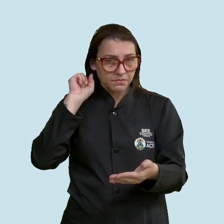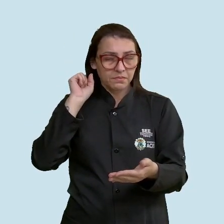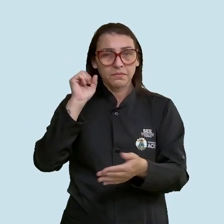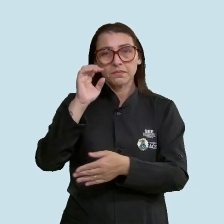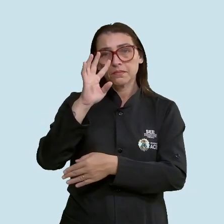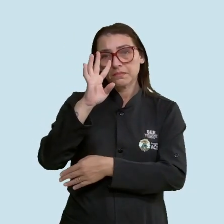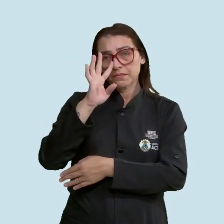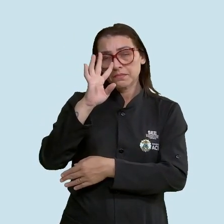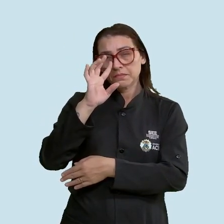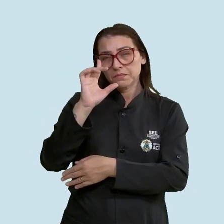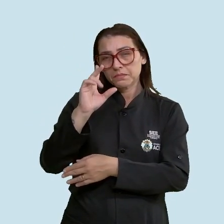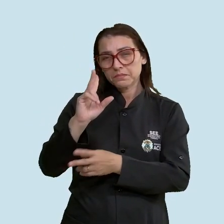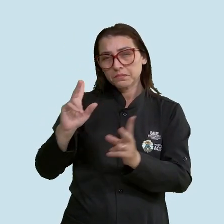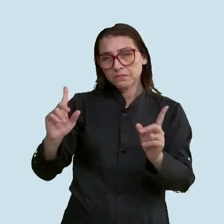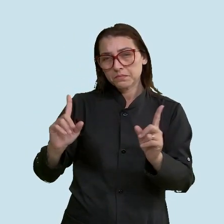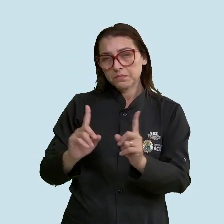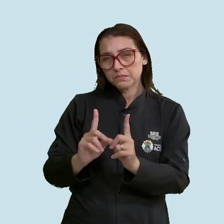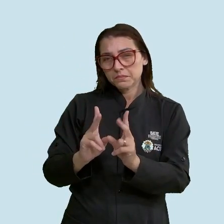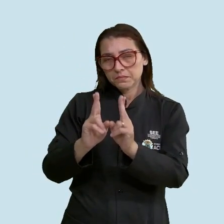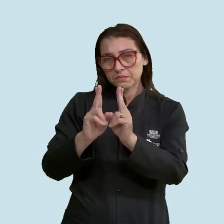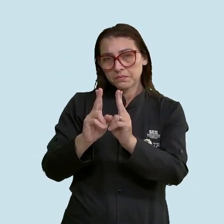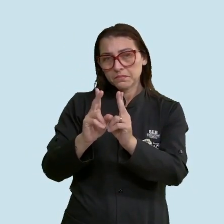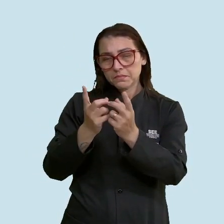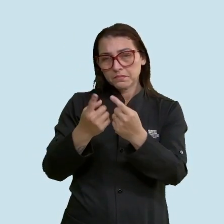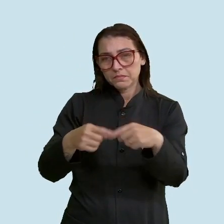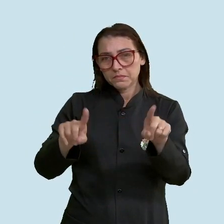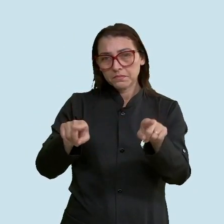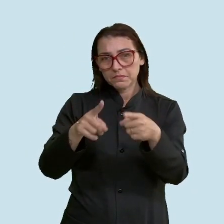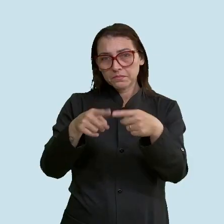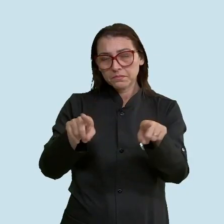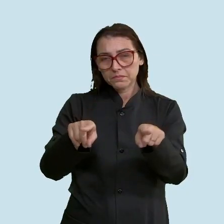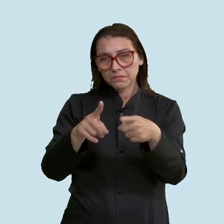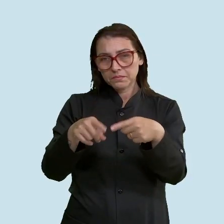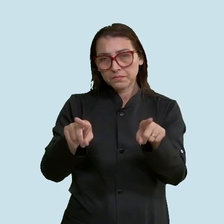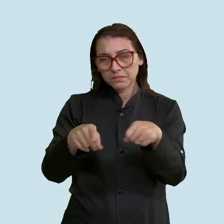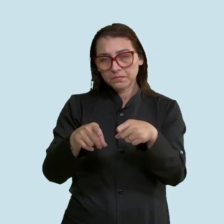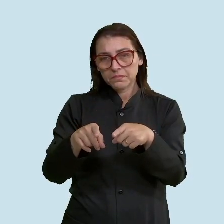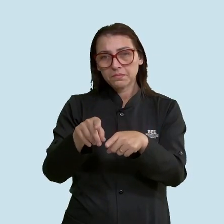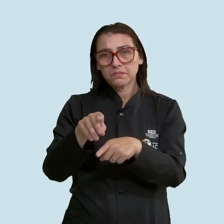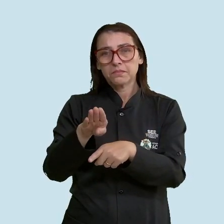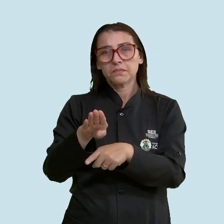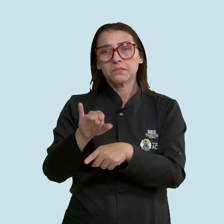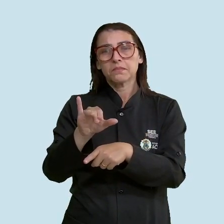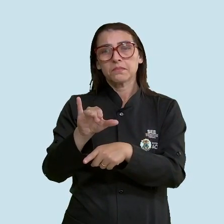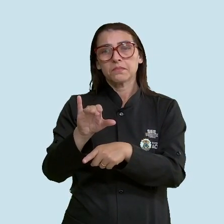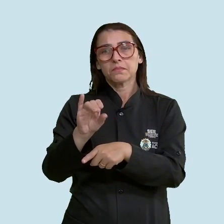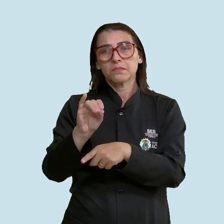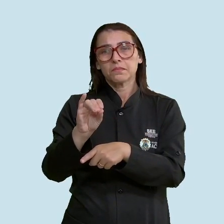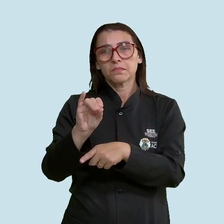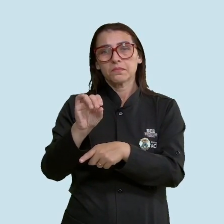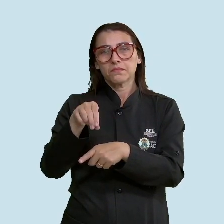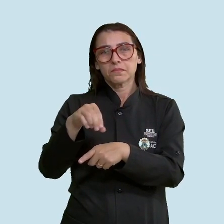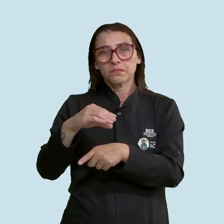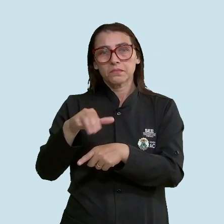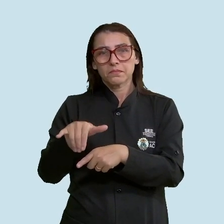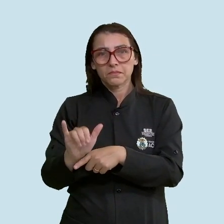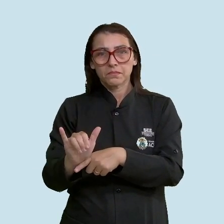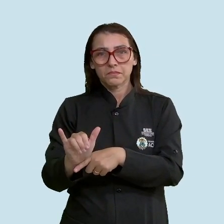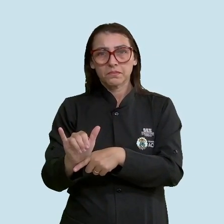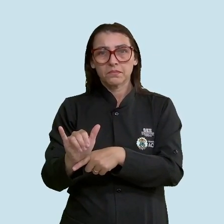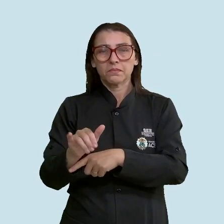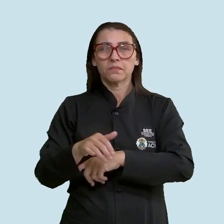assistir aí um pequeno trechinho de uma música de Beyoncé, que é chamada